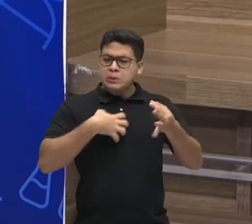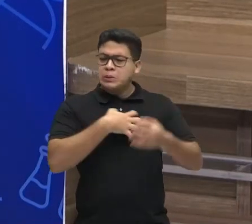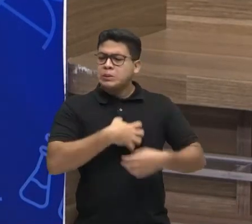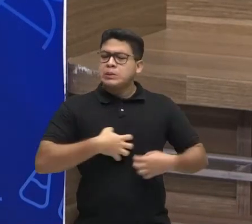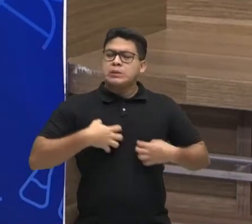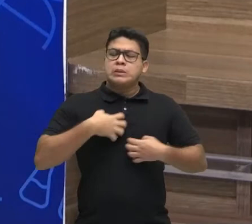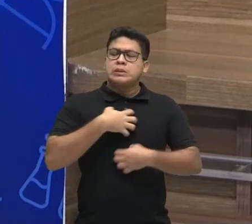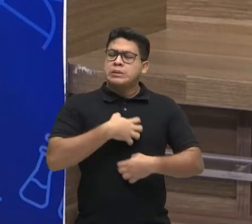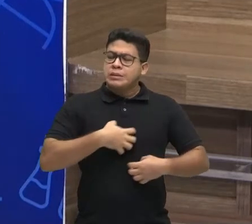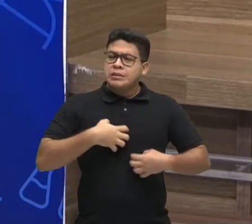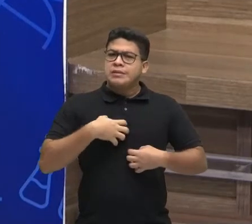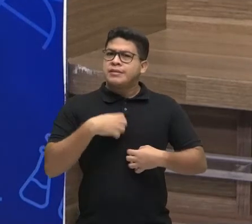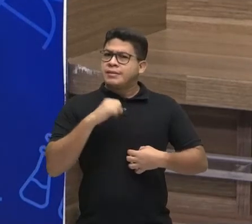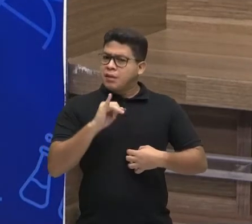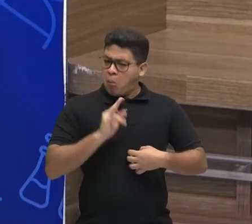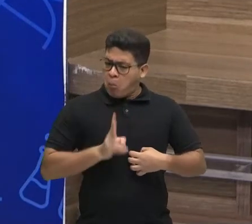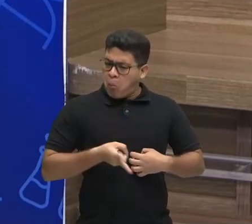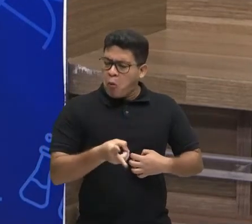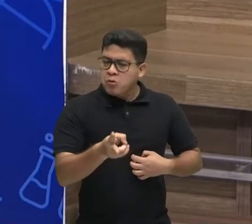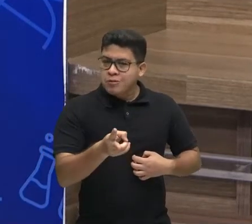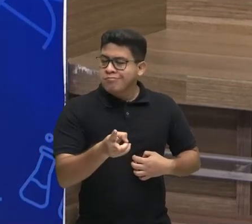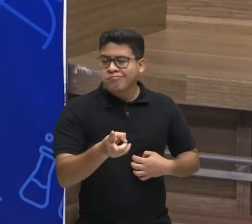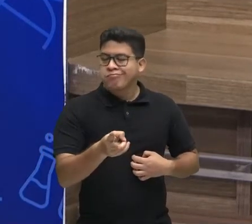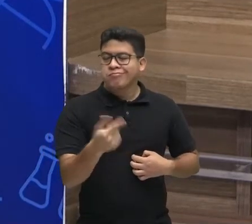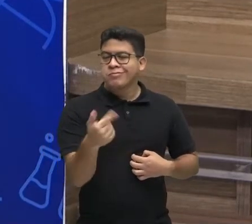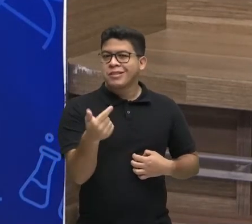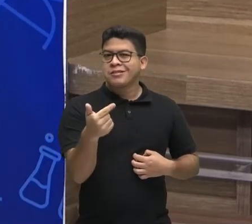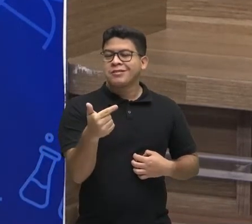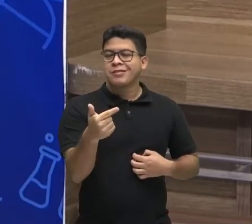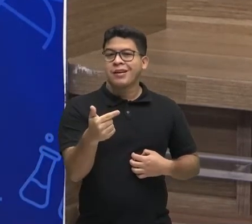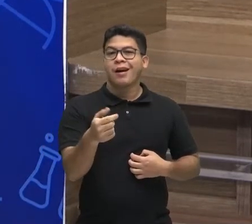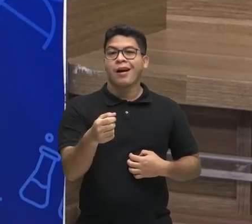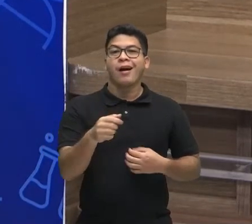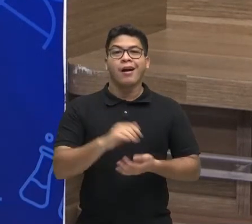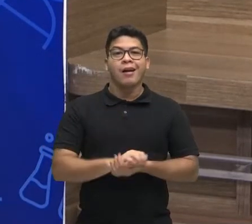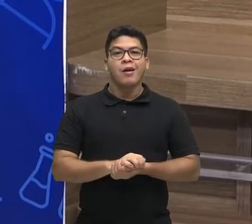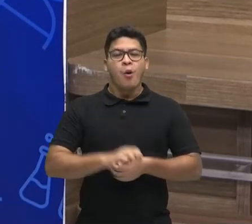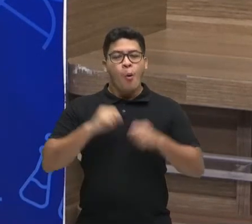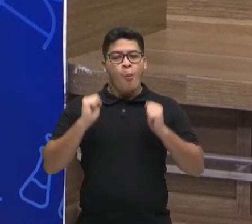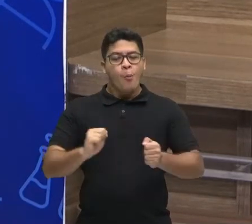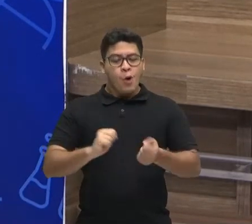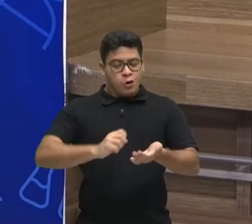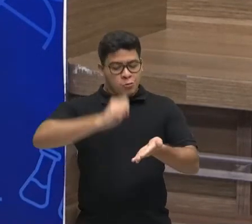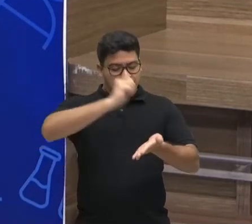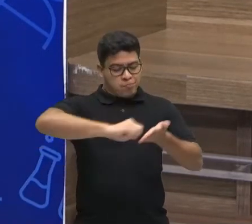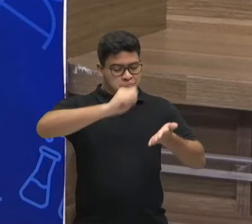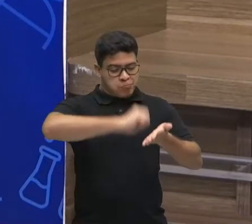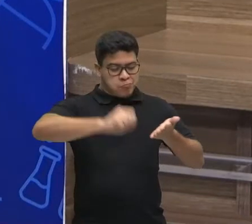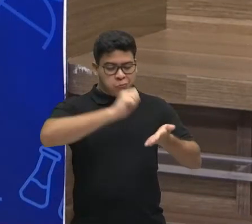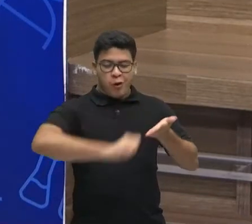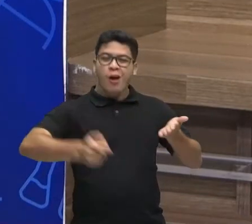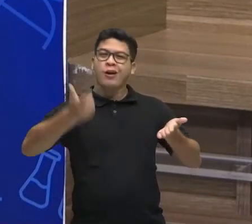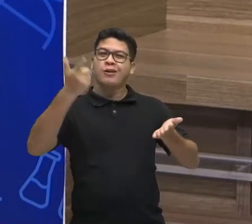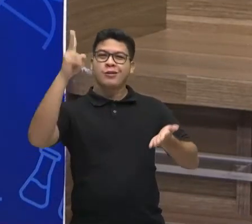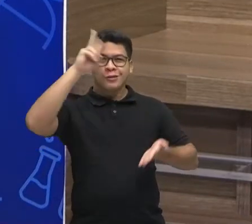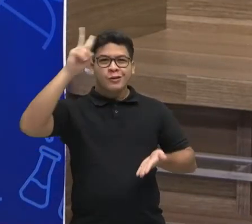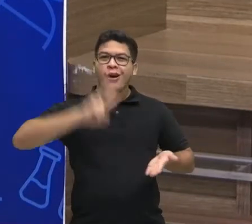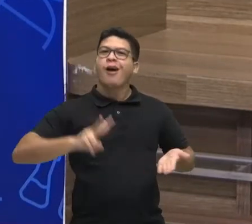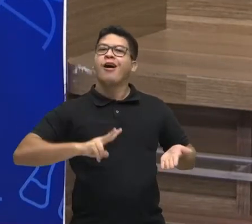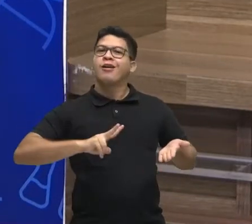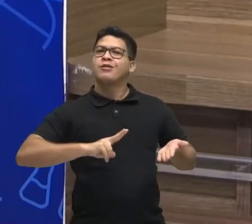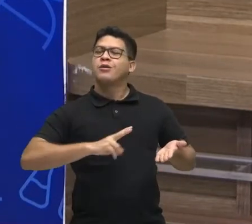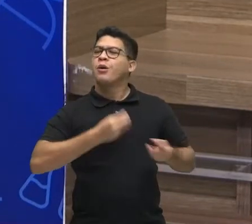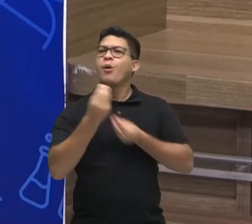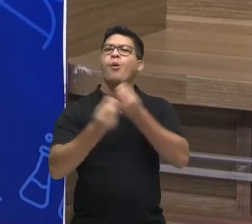não perduram uma vida inteira. Mas eu posso ressignificar, eu posso reescrever a minha história. E que história você quer escrever